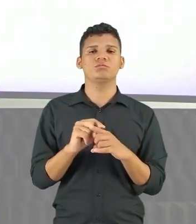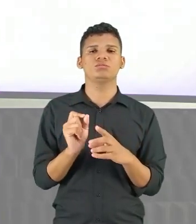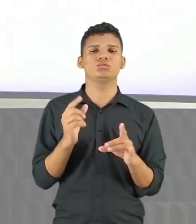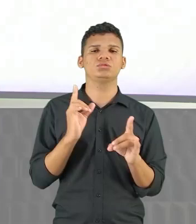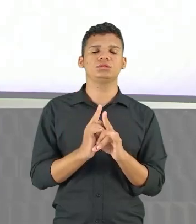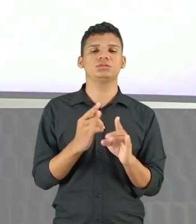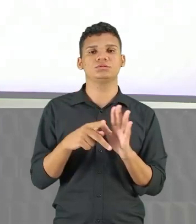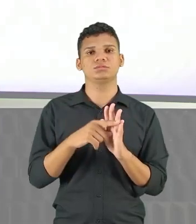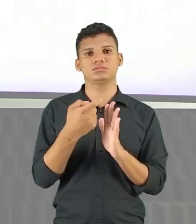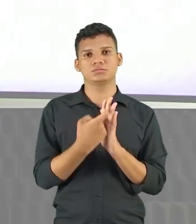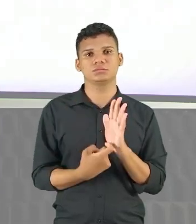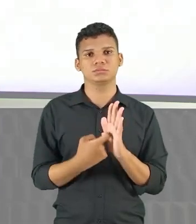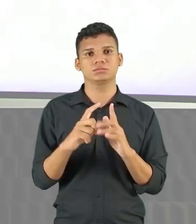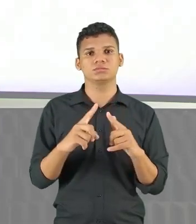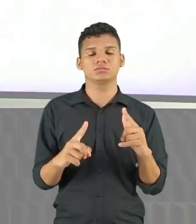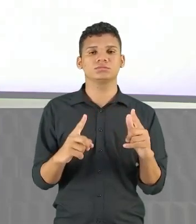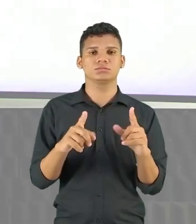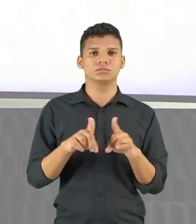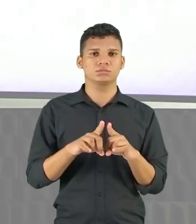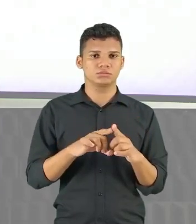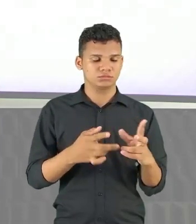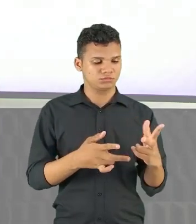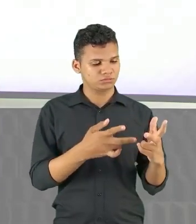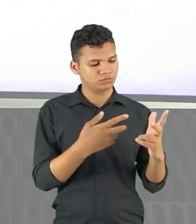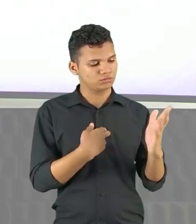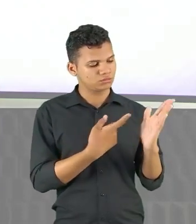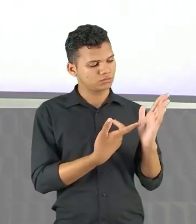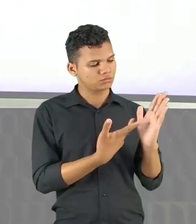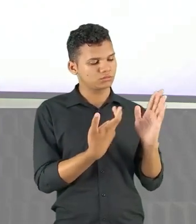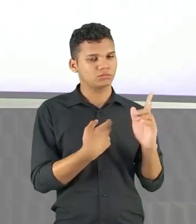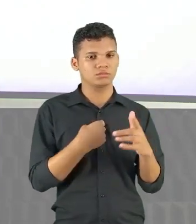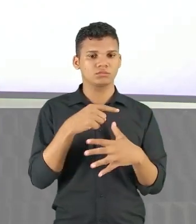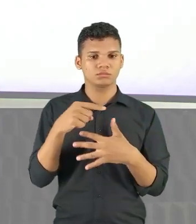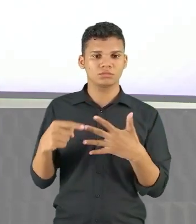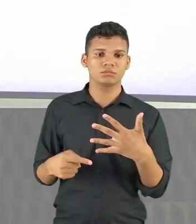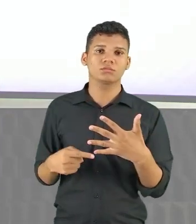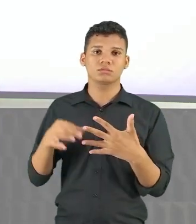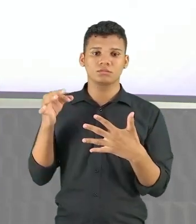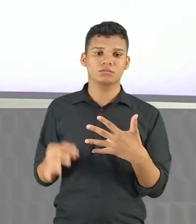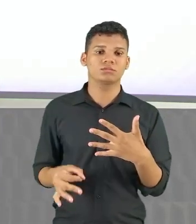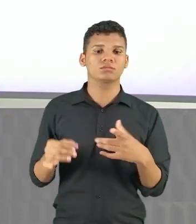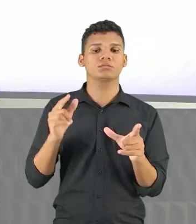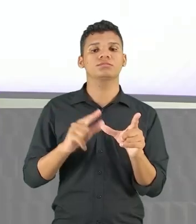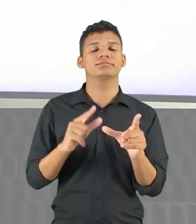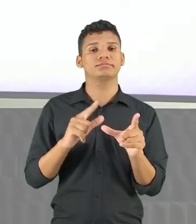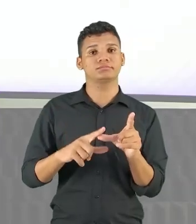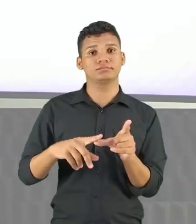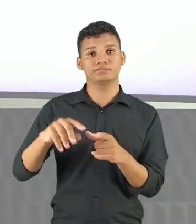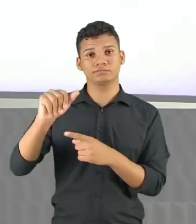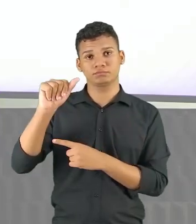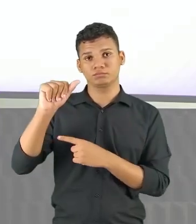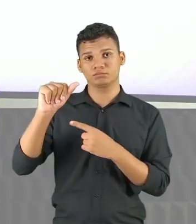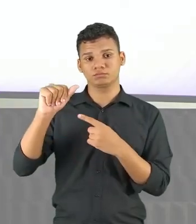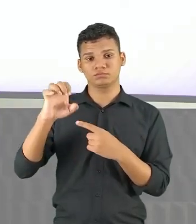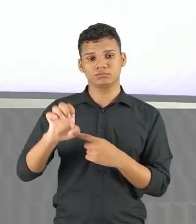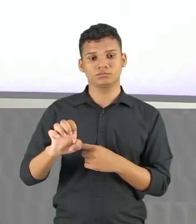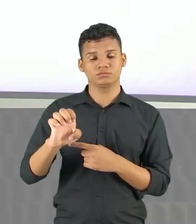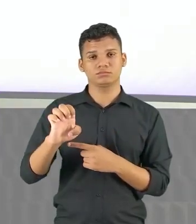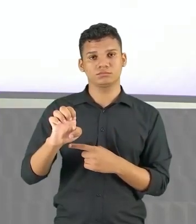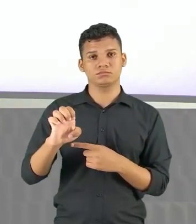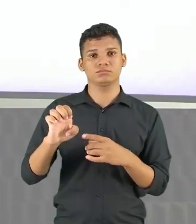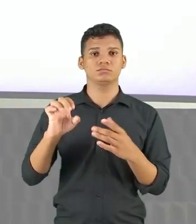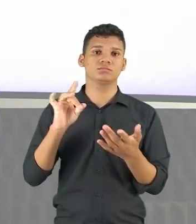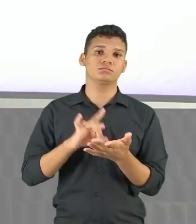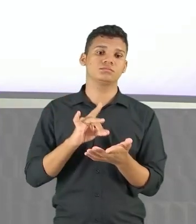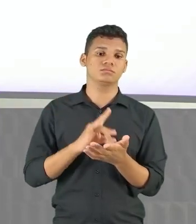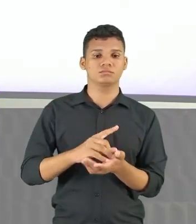texto. E aí, se eu fizer isso, eu vou chegar ao meu gabarito e a gente vai ver que a única alternativa correta é o quê? A nossa letra E, de fato,